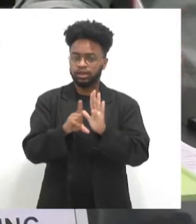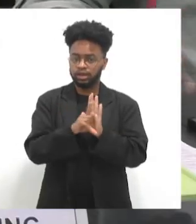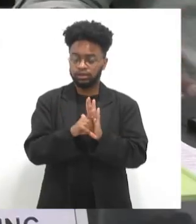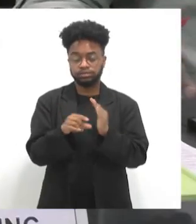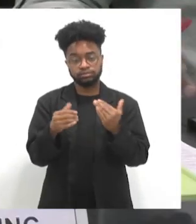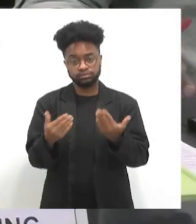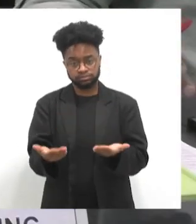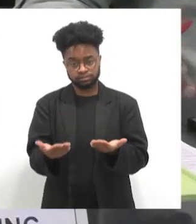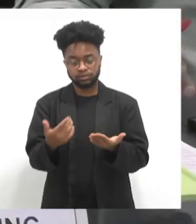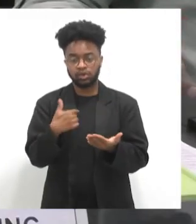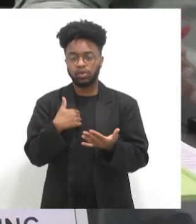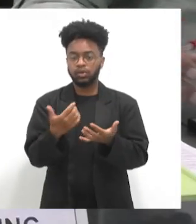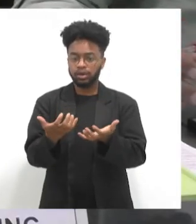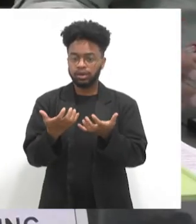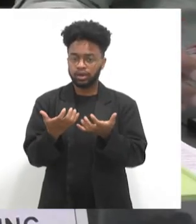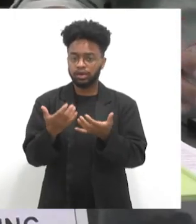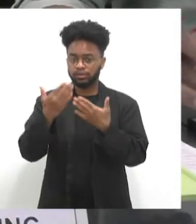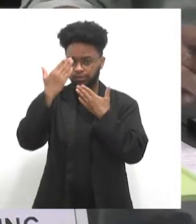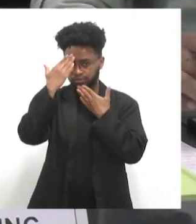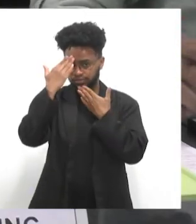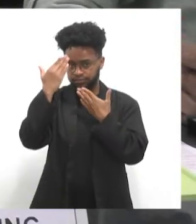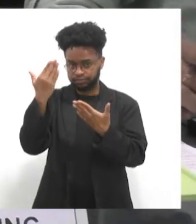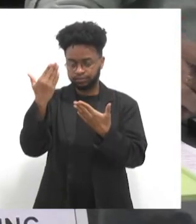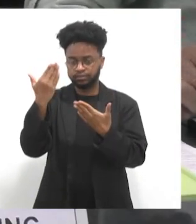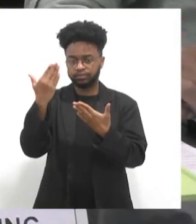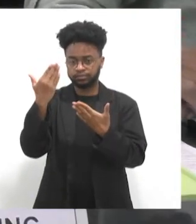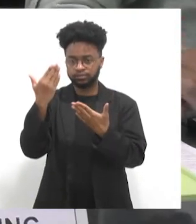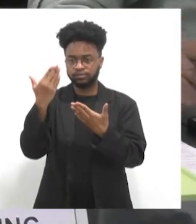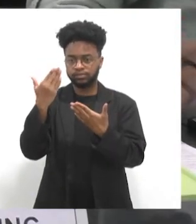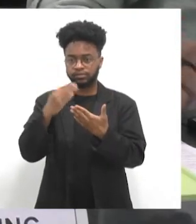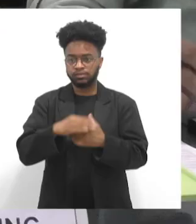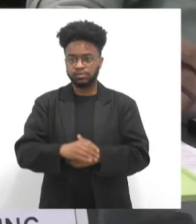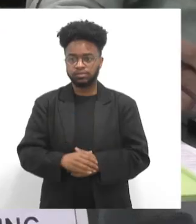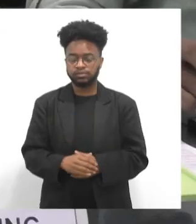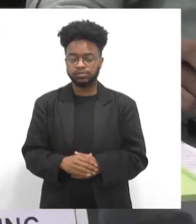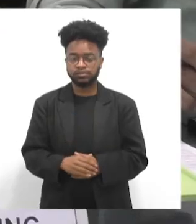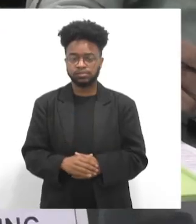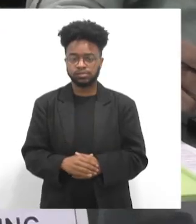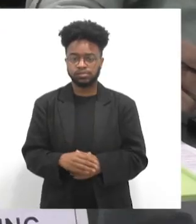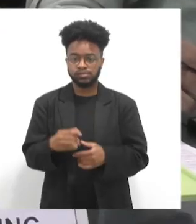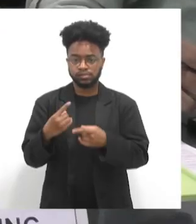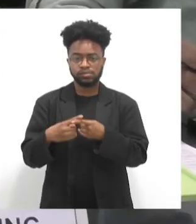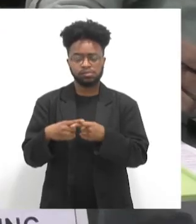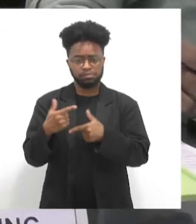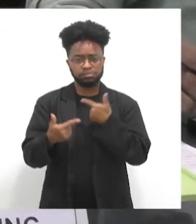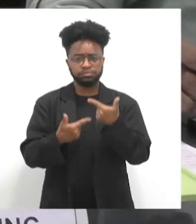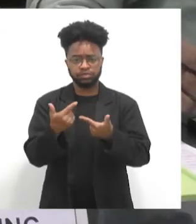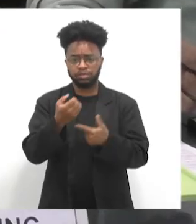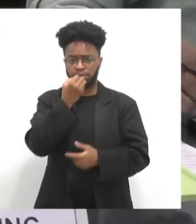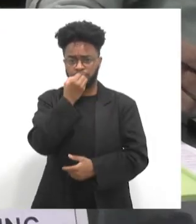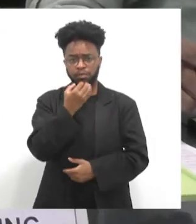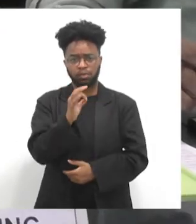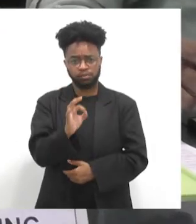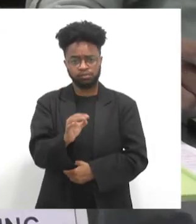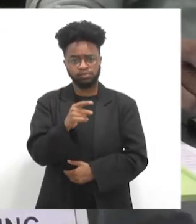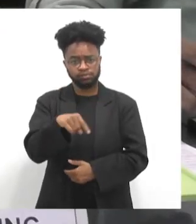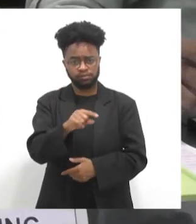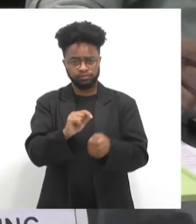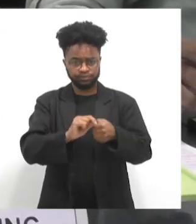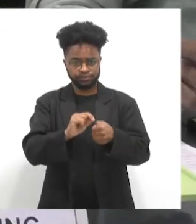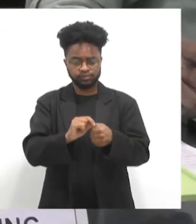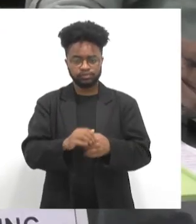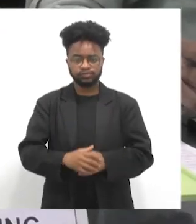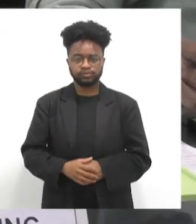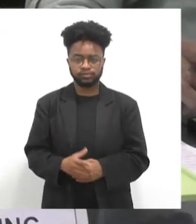Então, queria até agradecer, né, que foi um trabalho muito bom que vocês fizeram,